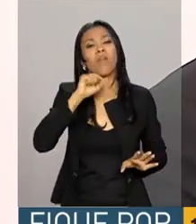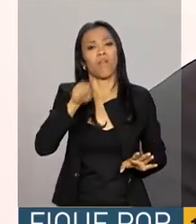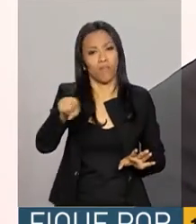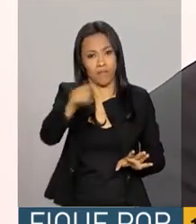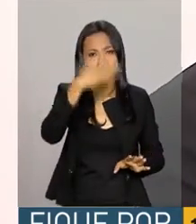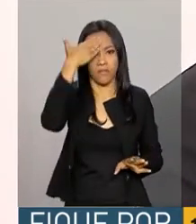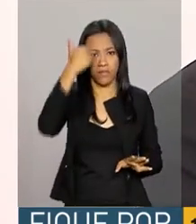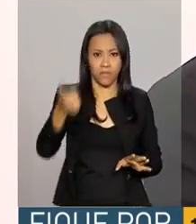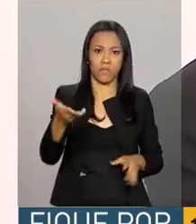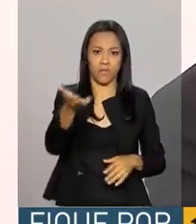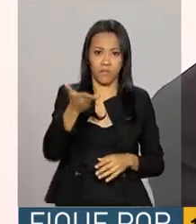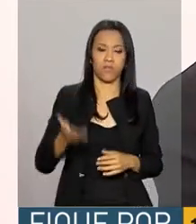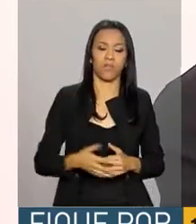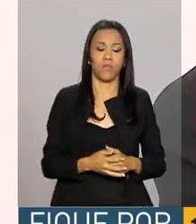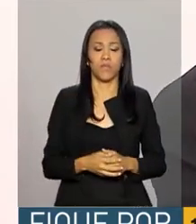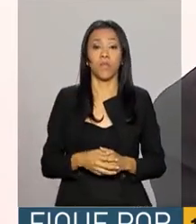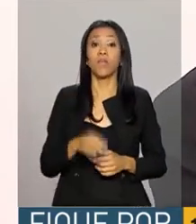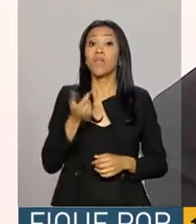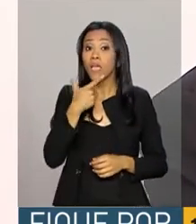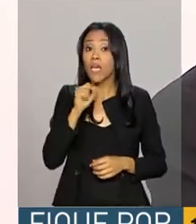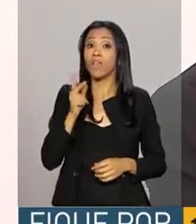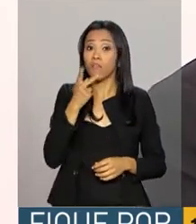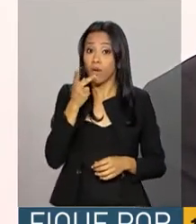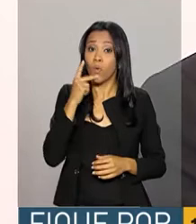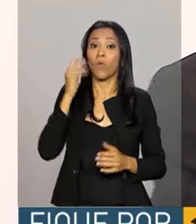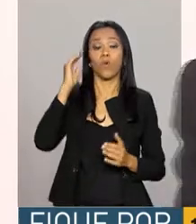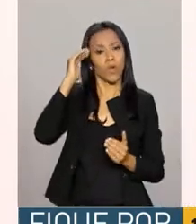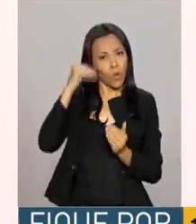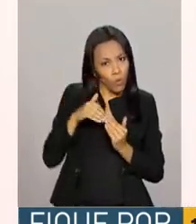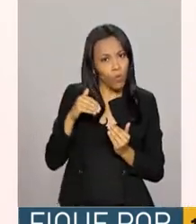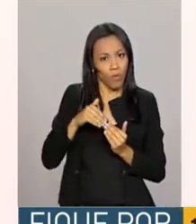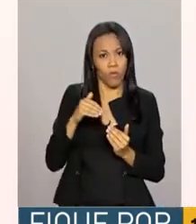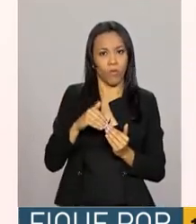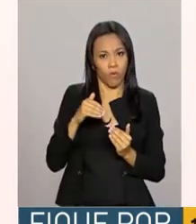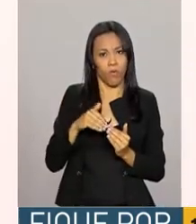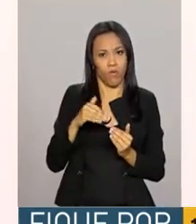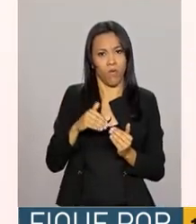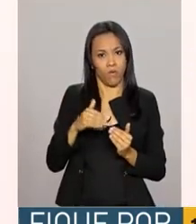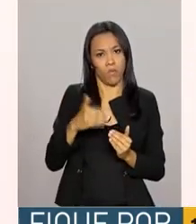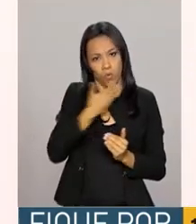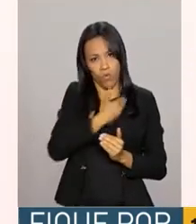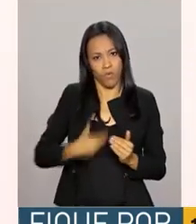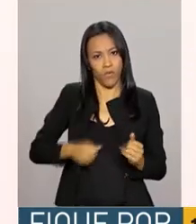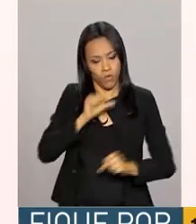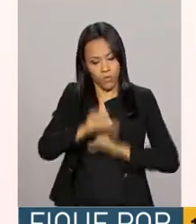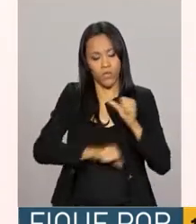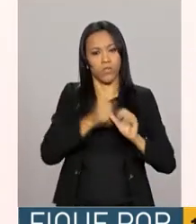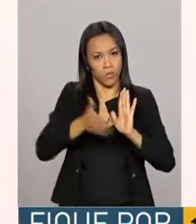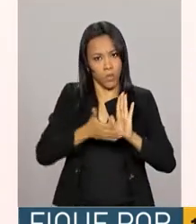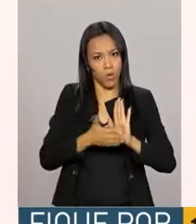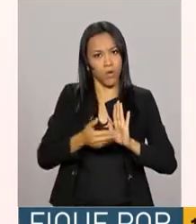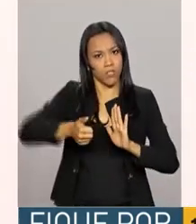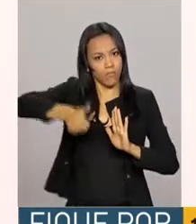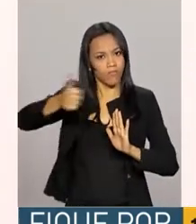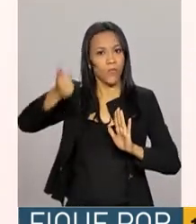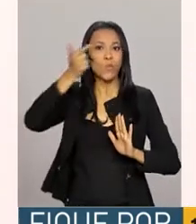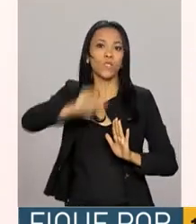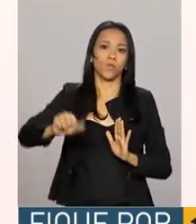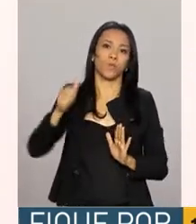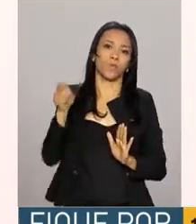para levantar aqueles que falaram a favor de um governo reformista que falar a favor das reformas ganhar a